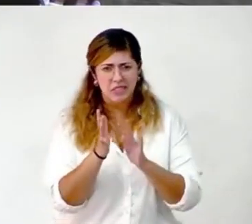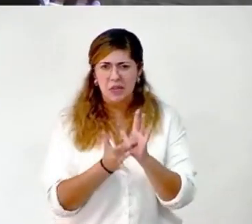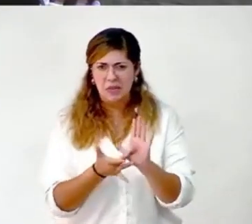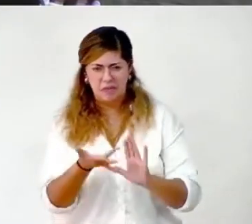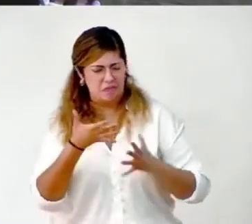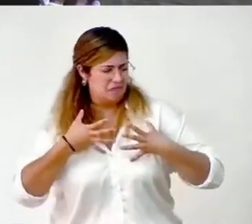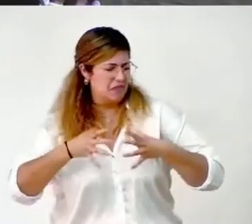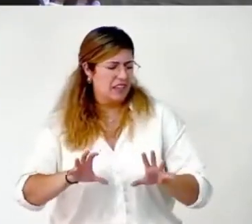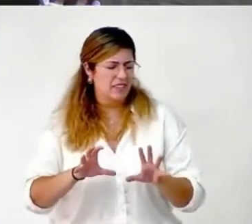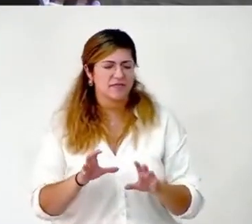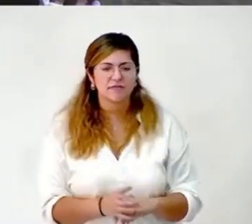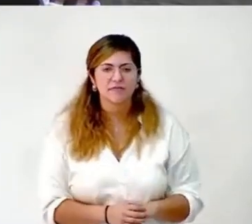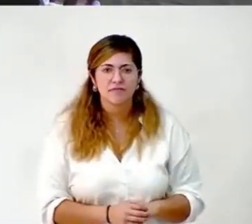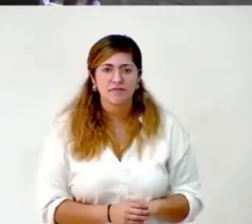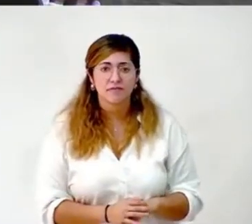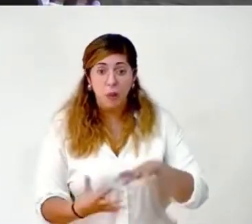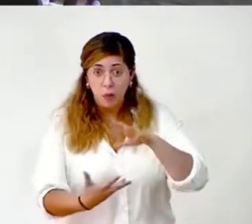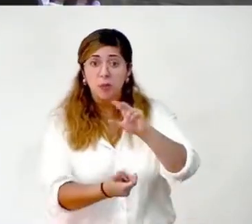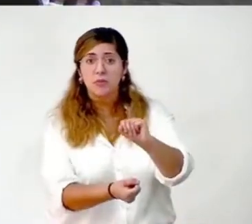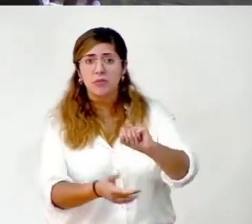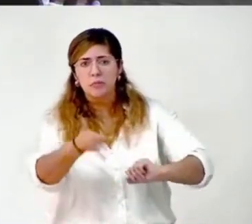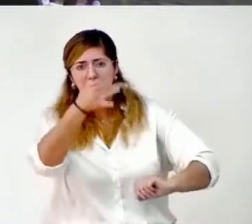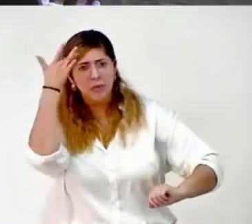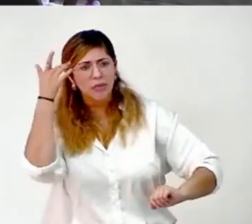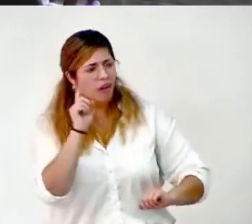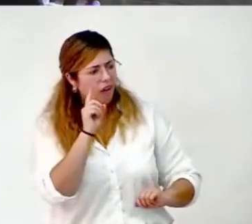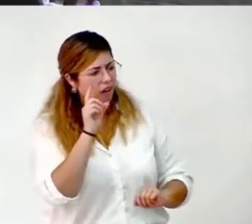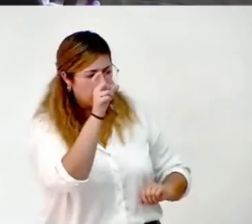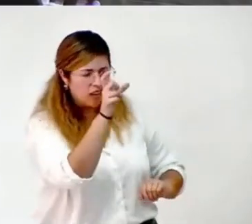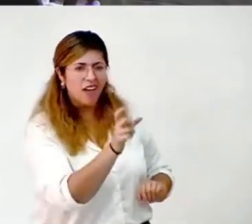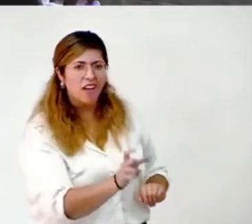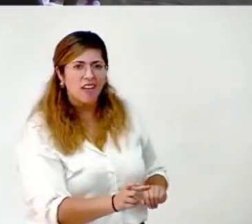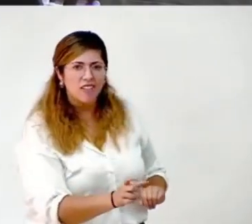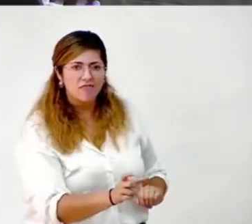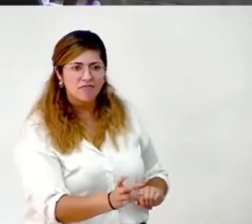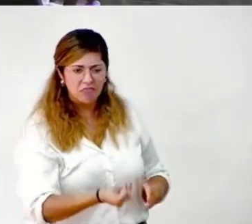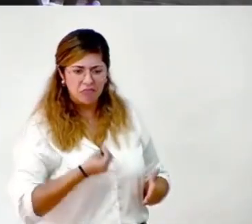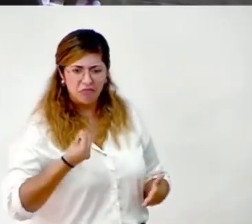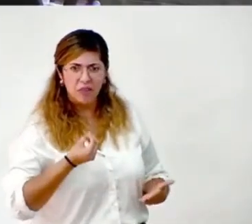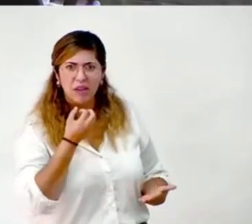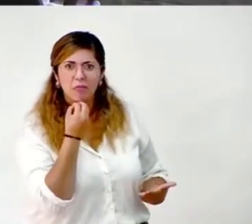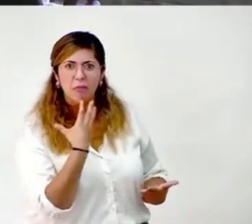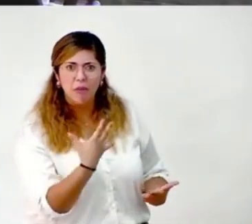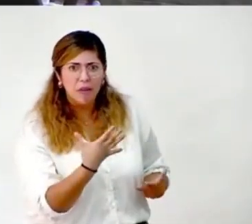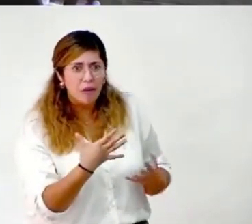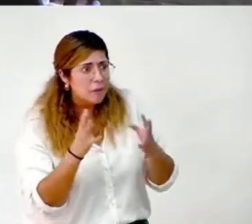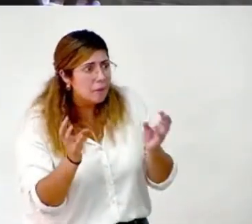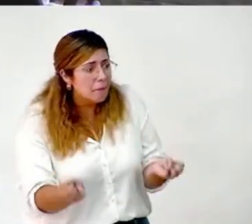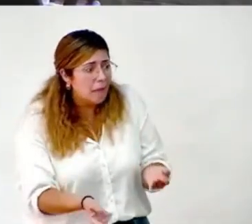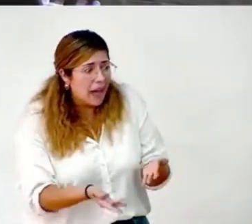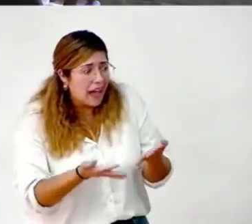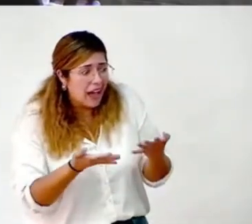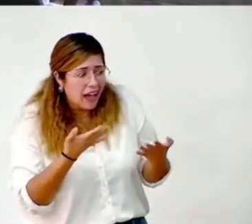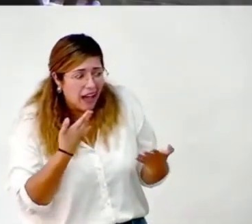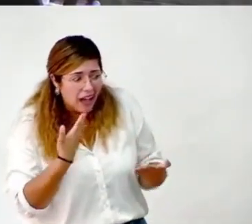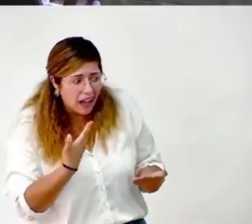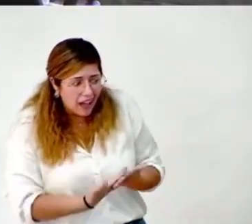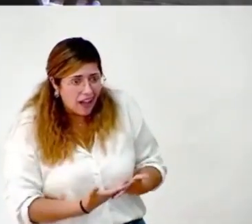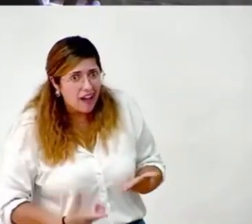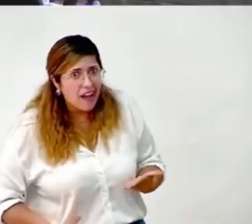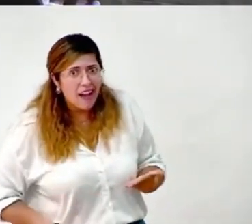Pessoas que você olha para elas e diz, olha, essa pessoa tem uma vida maravilhosa, mas você percebe que